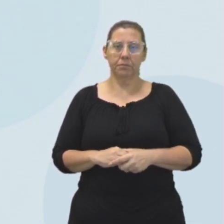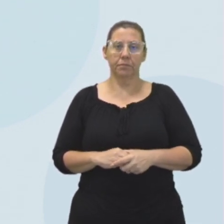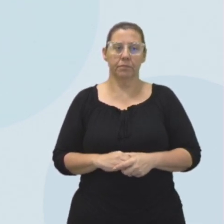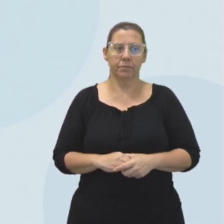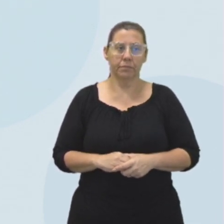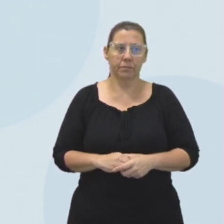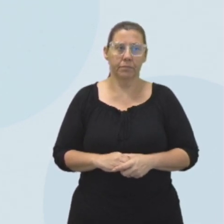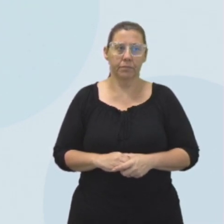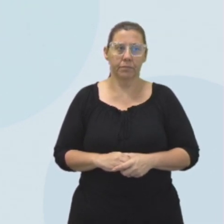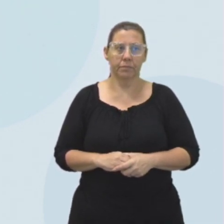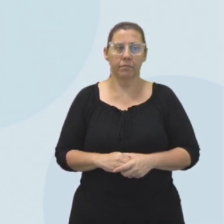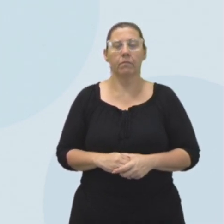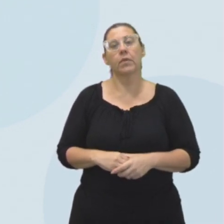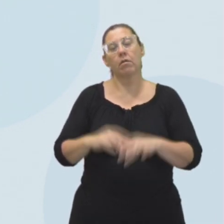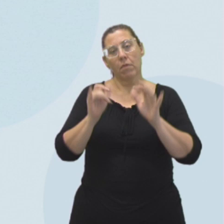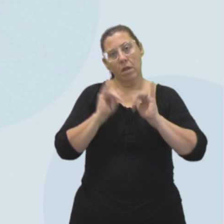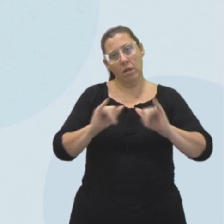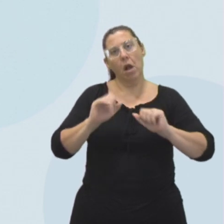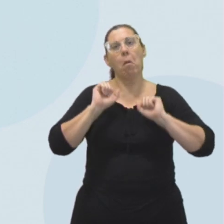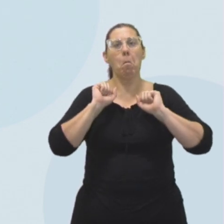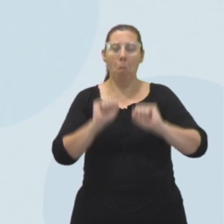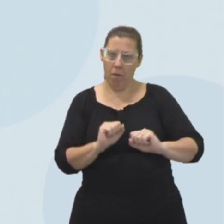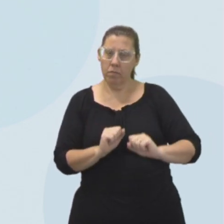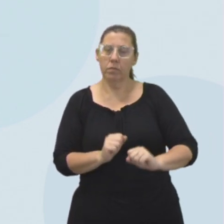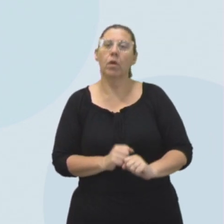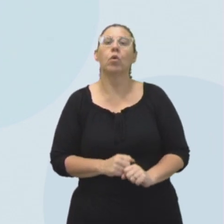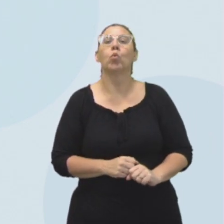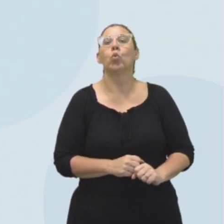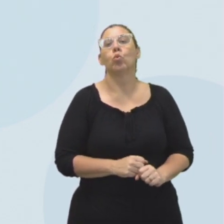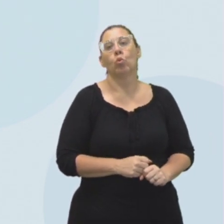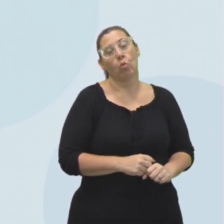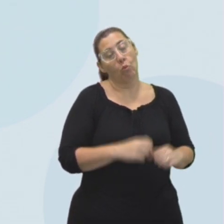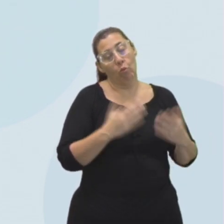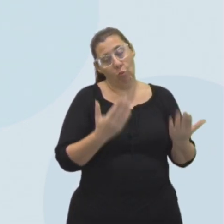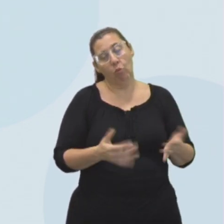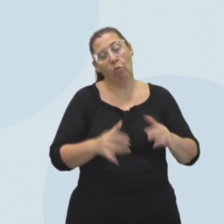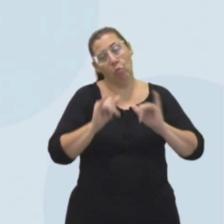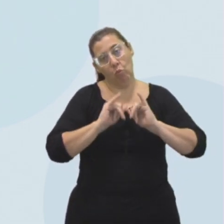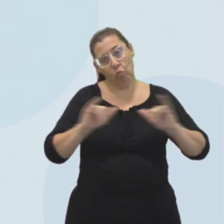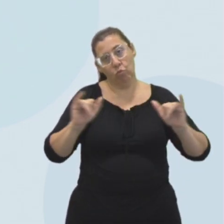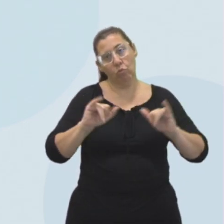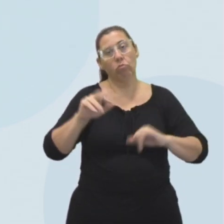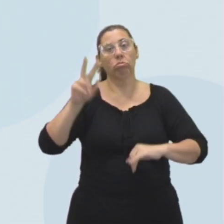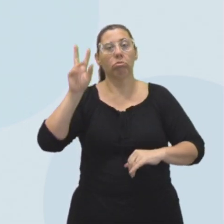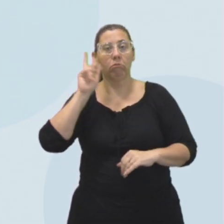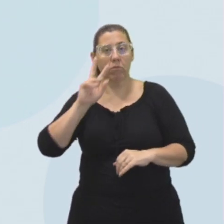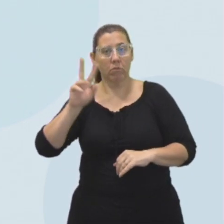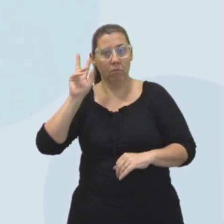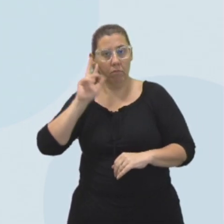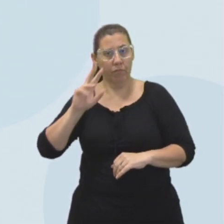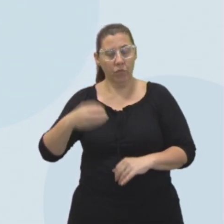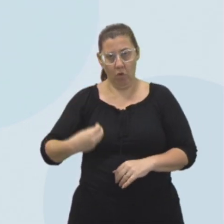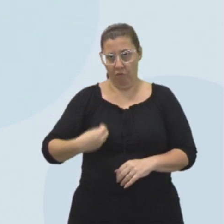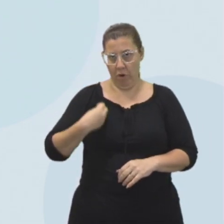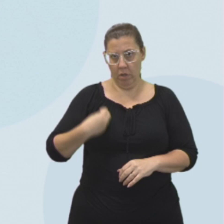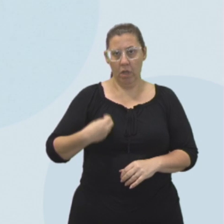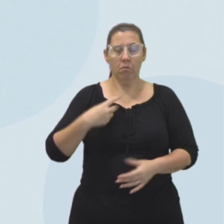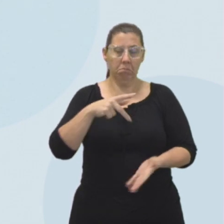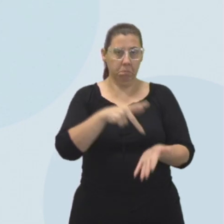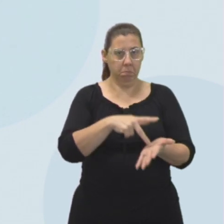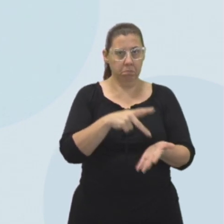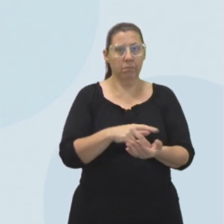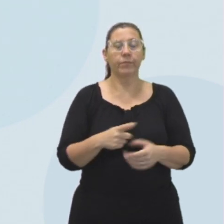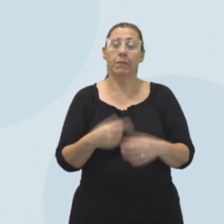A narrativa pode ser documental, que acabamos de falar, que também é um efeito do vídeo,